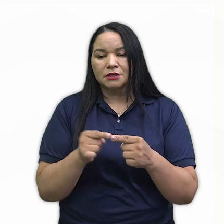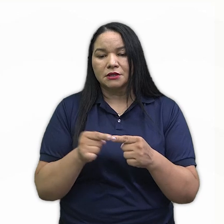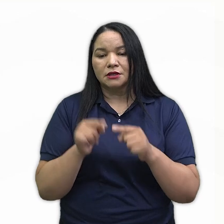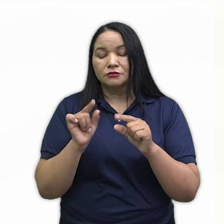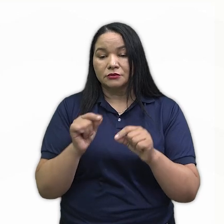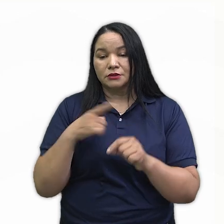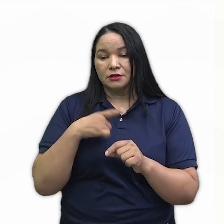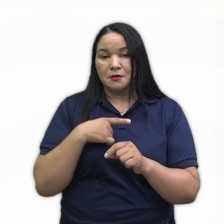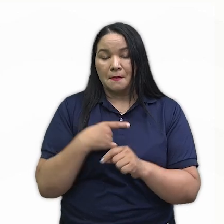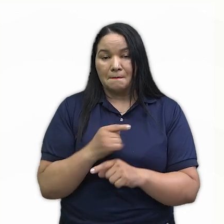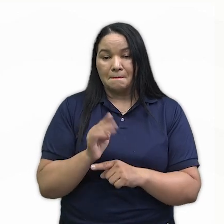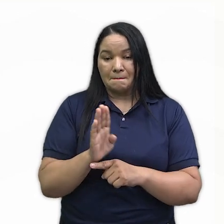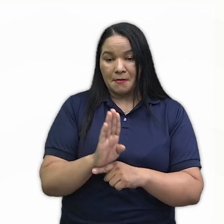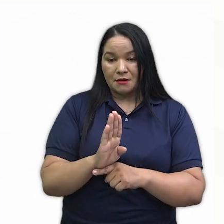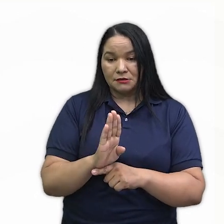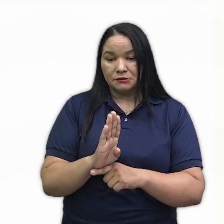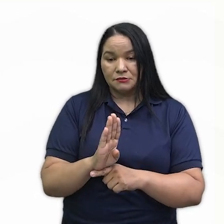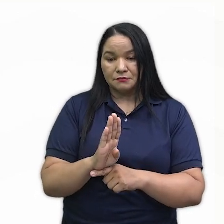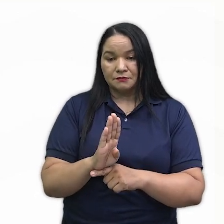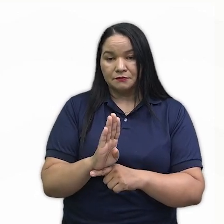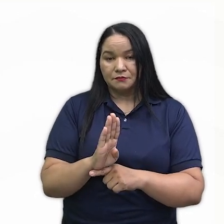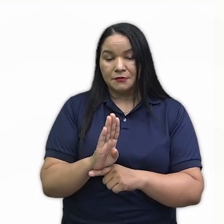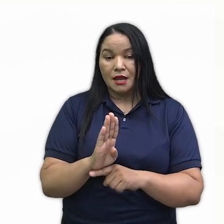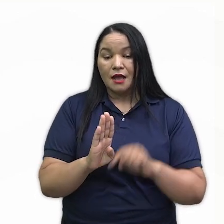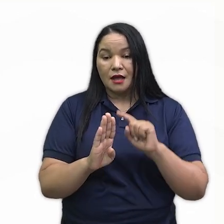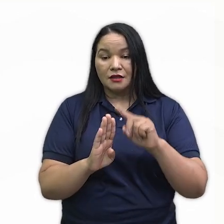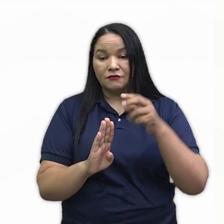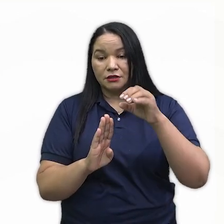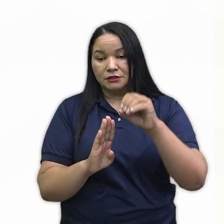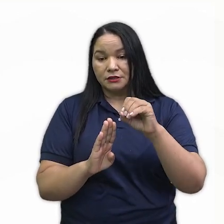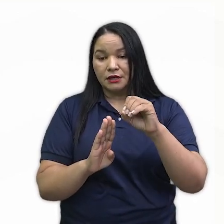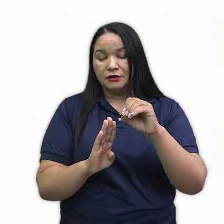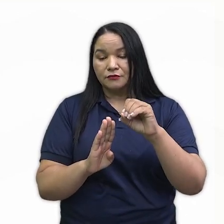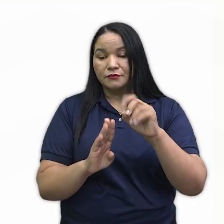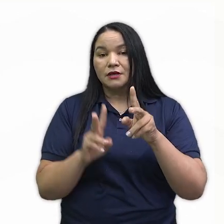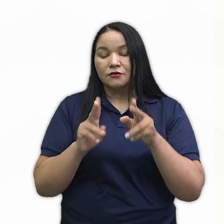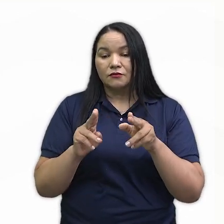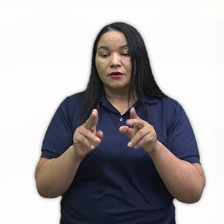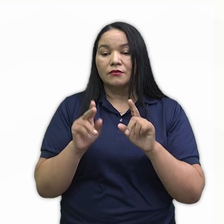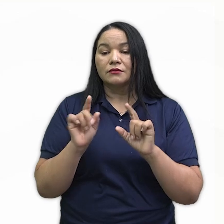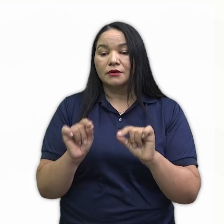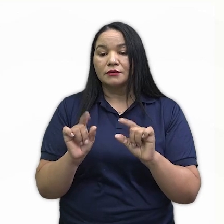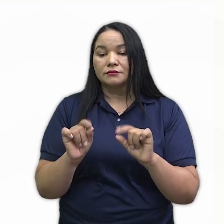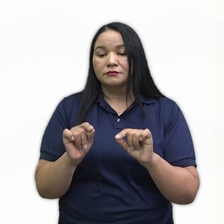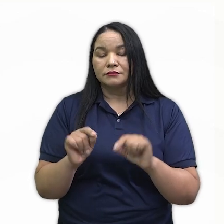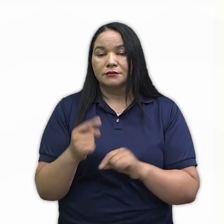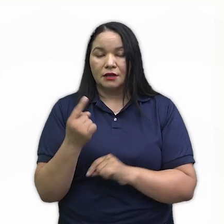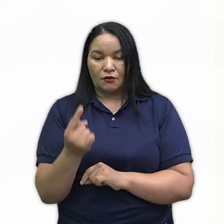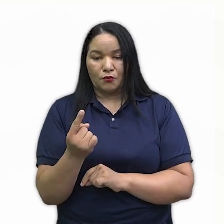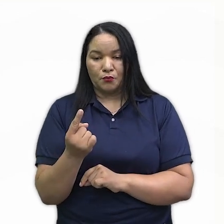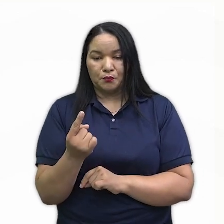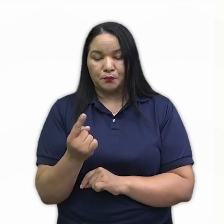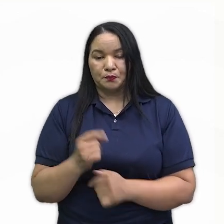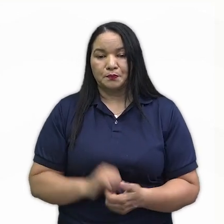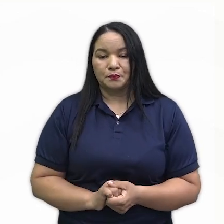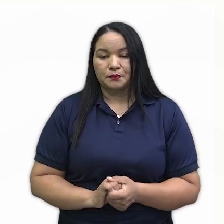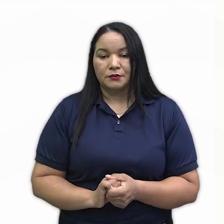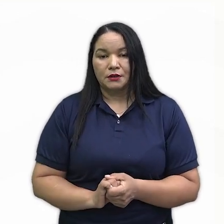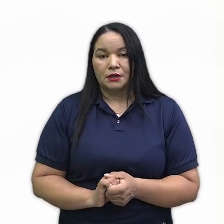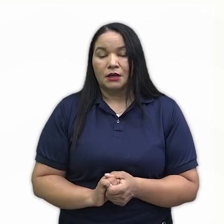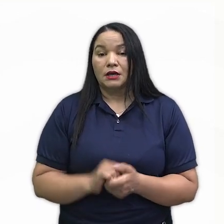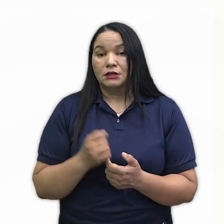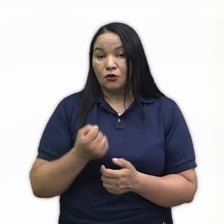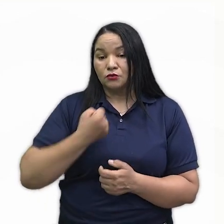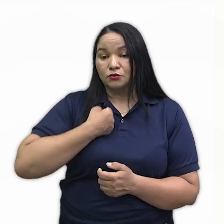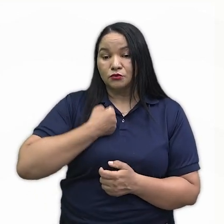ter a base elevado a zero vai ser igual a quem? A 1. Então, todo